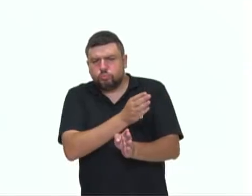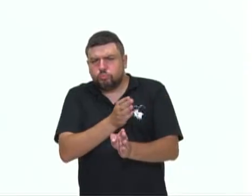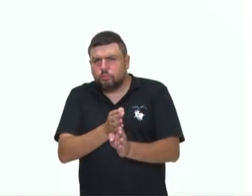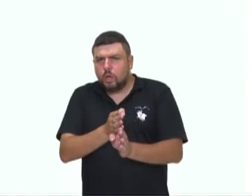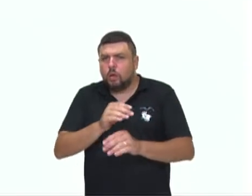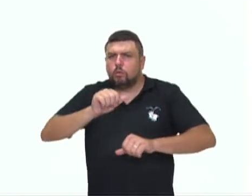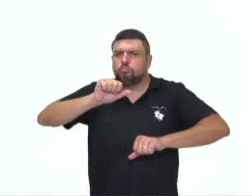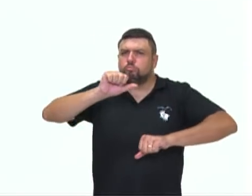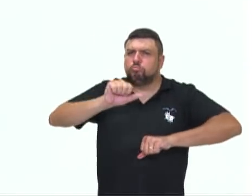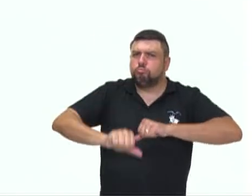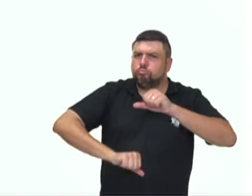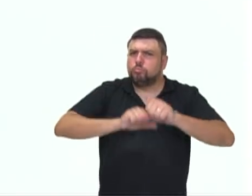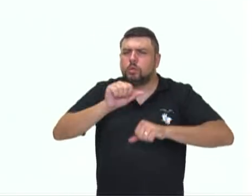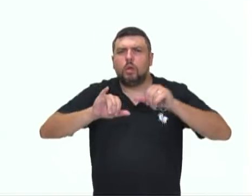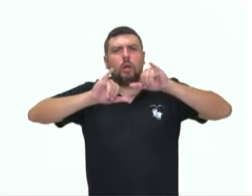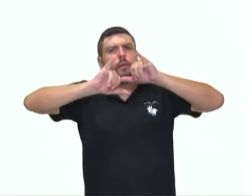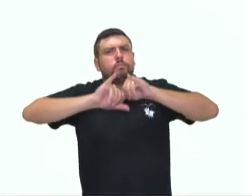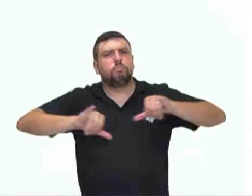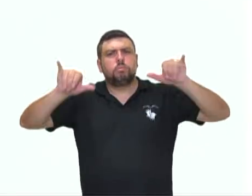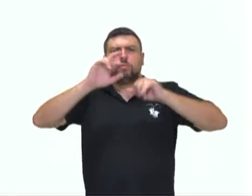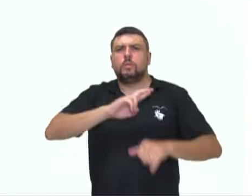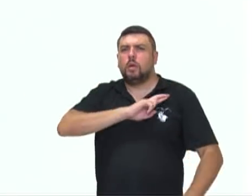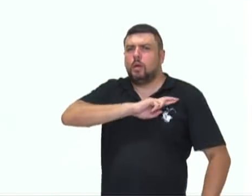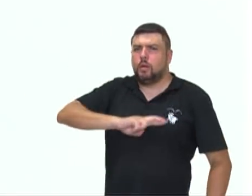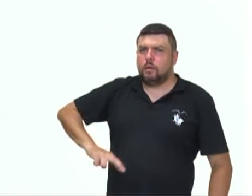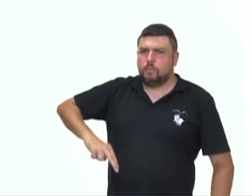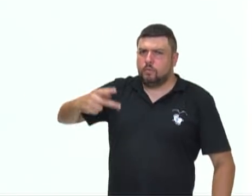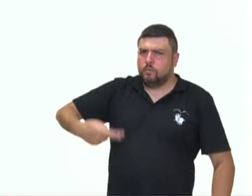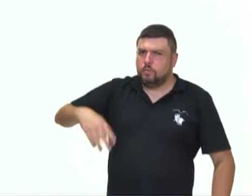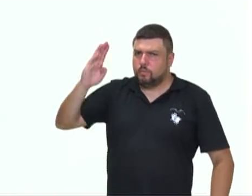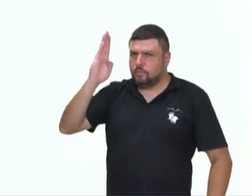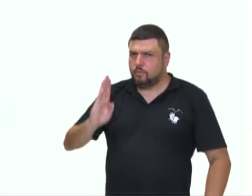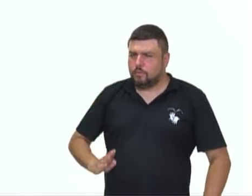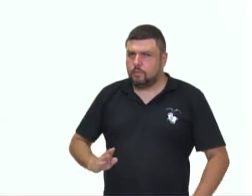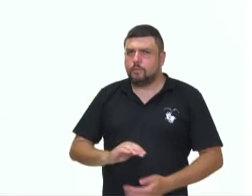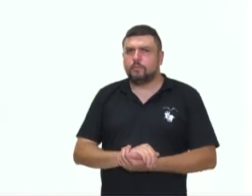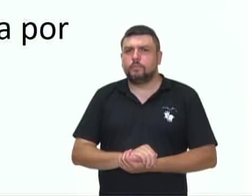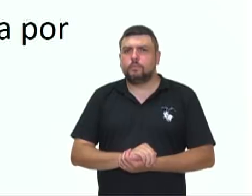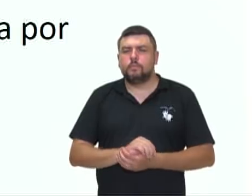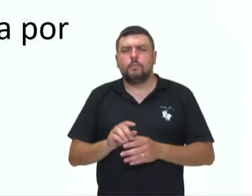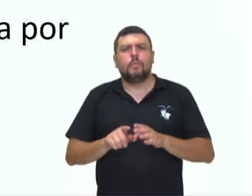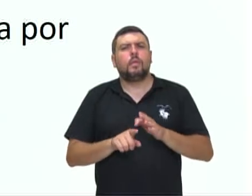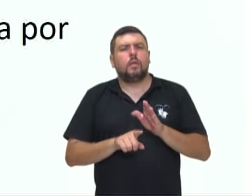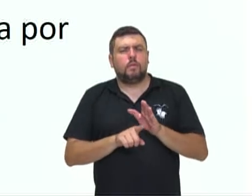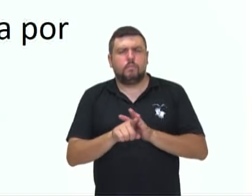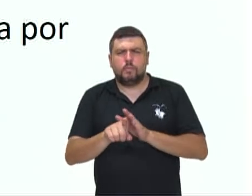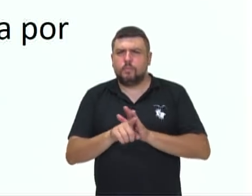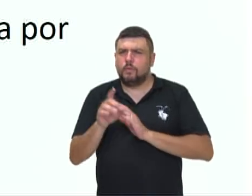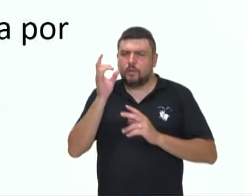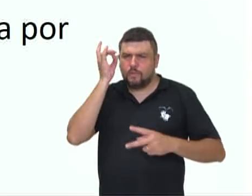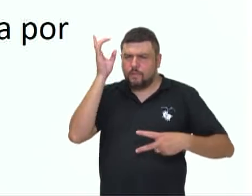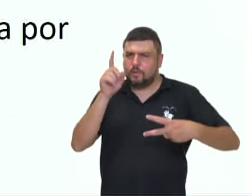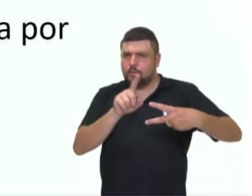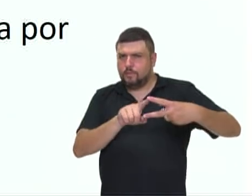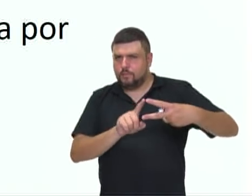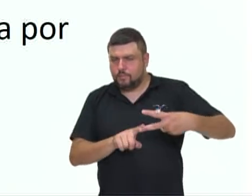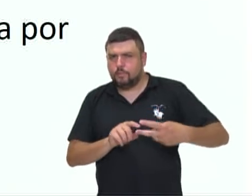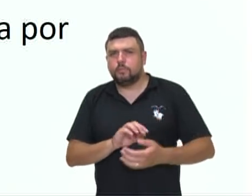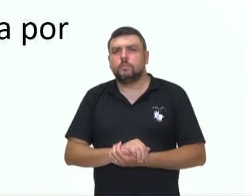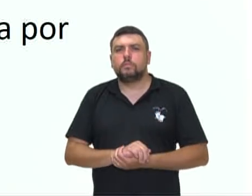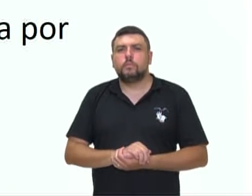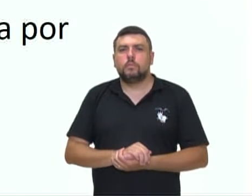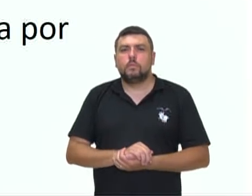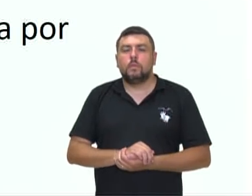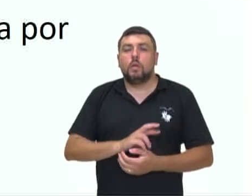ocorreu a proclamação da república no Brasil? Duas perguntas fáceis, tranquilas para você. República é